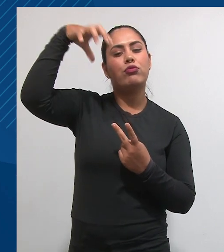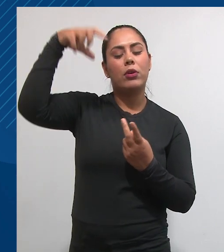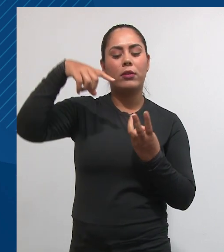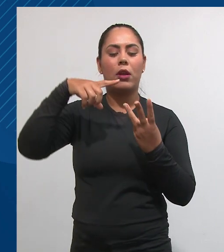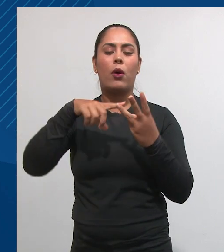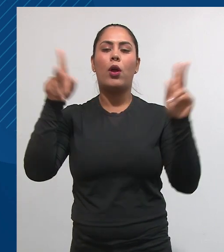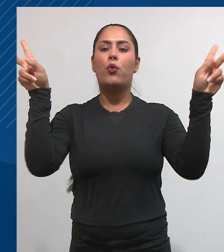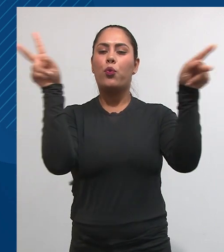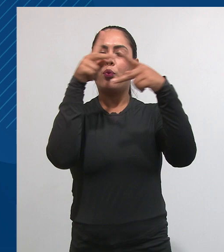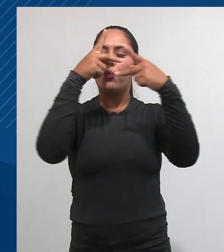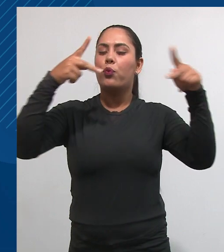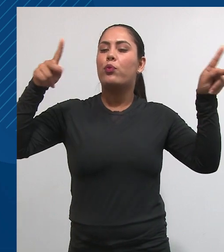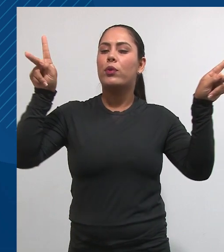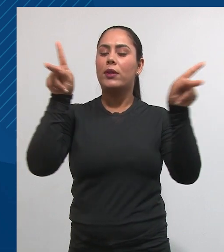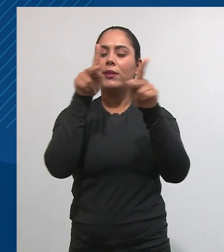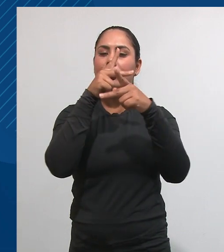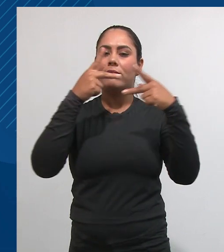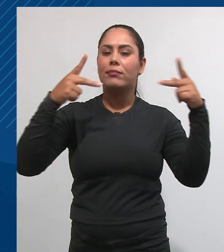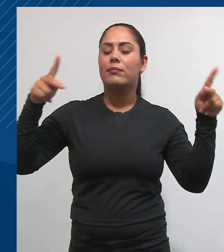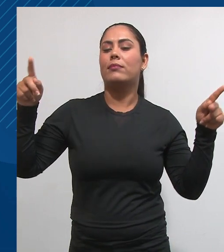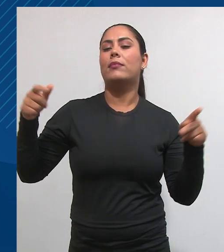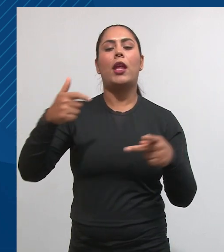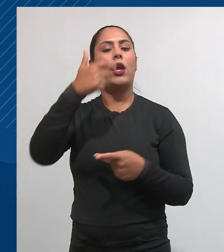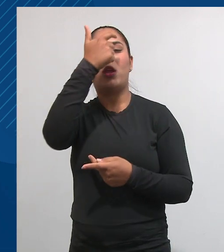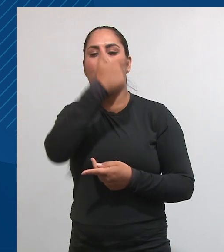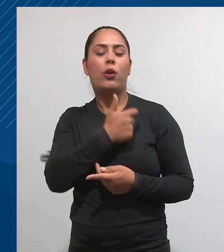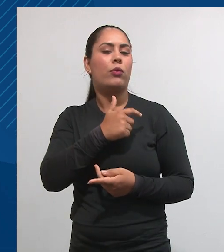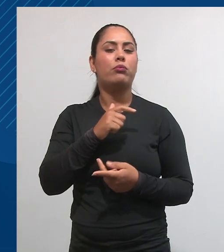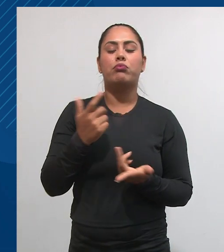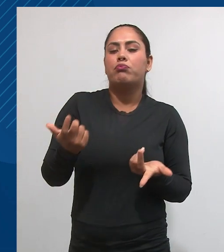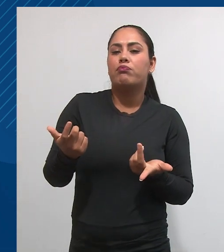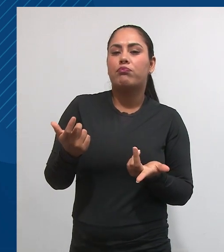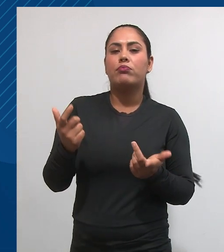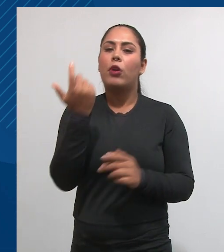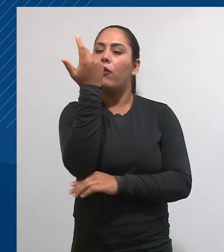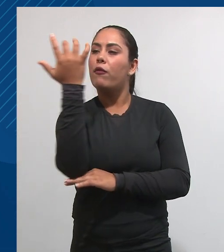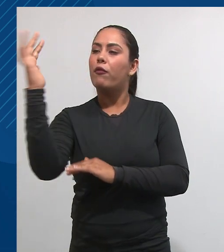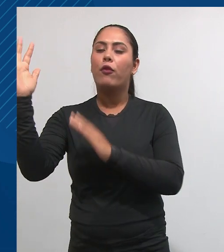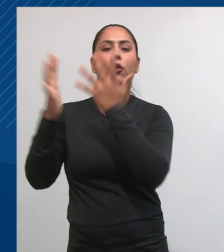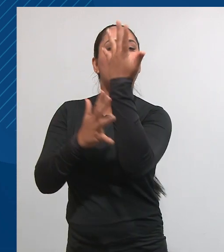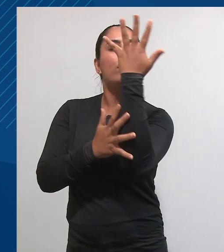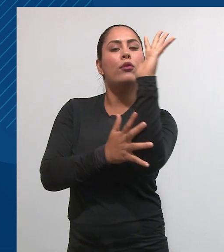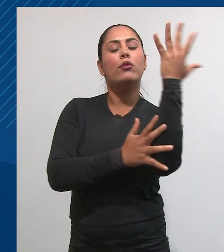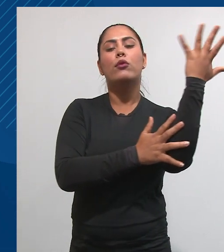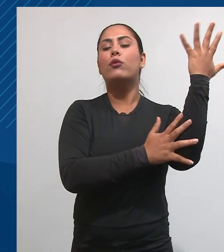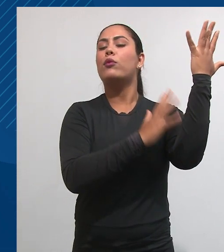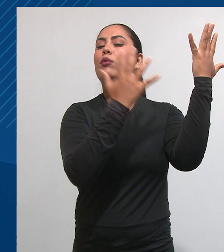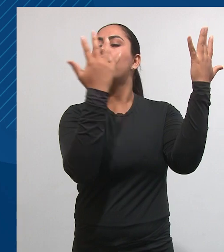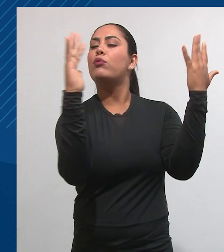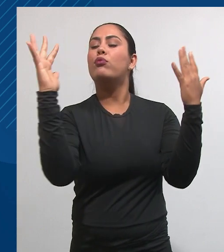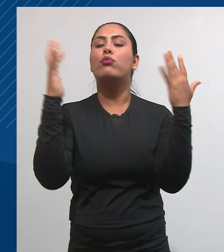eu era vento, eu era floresta.